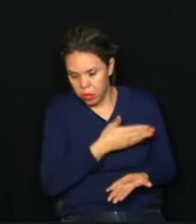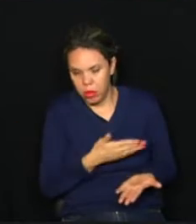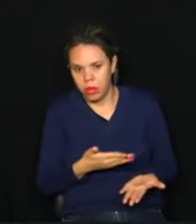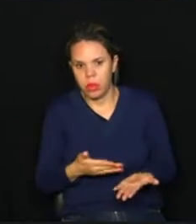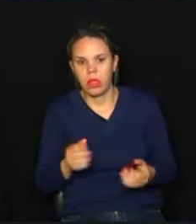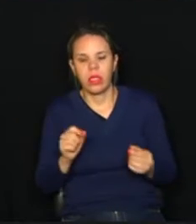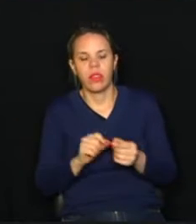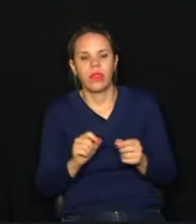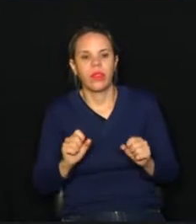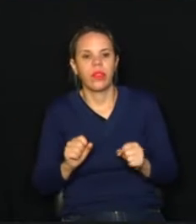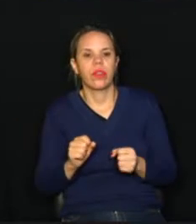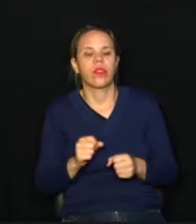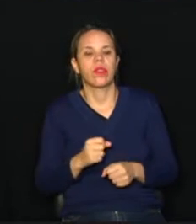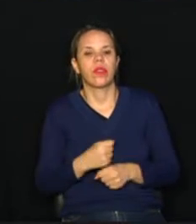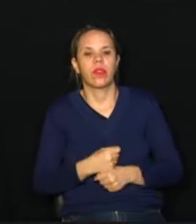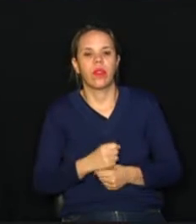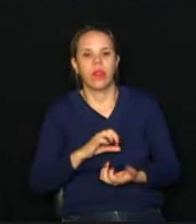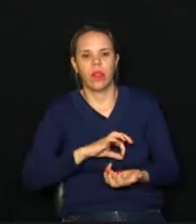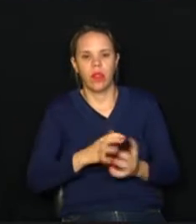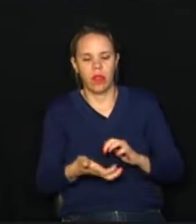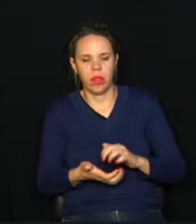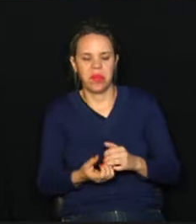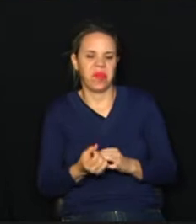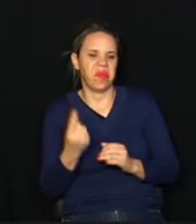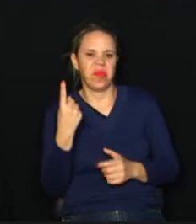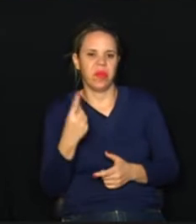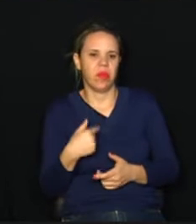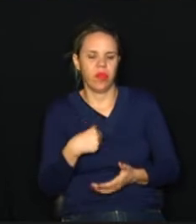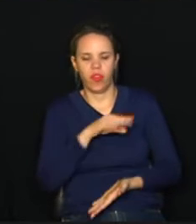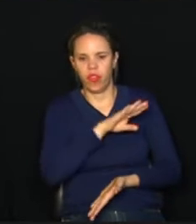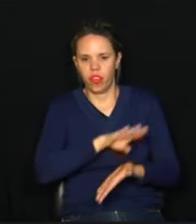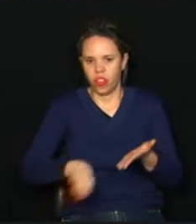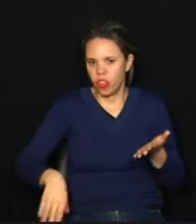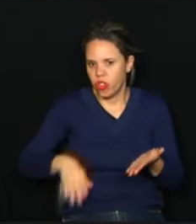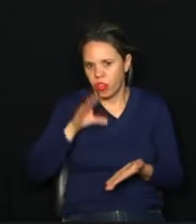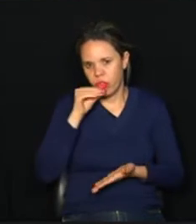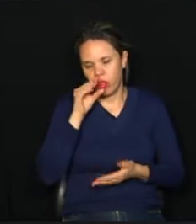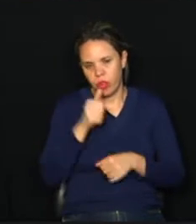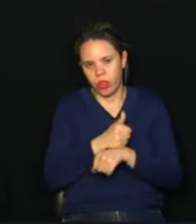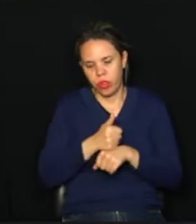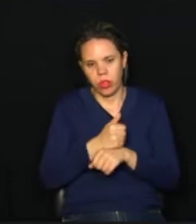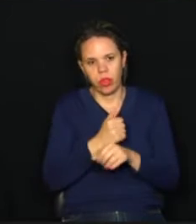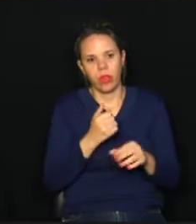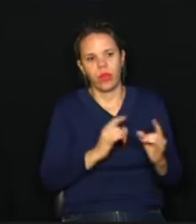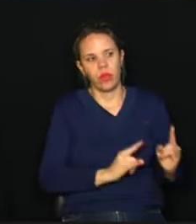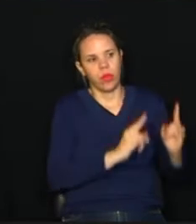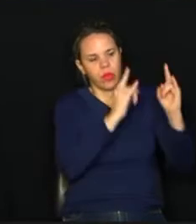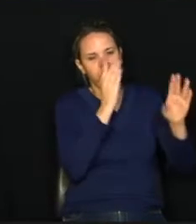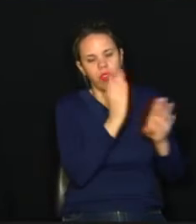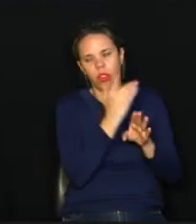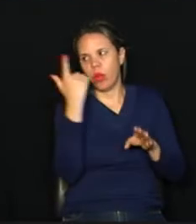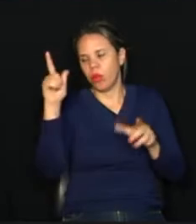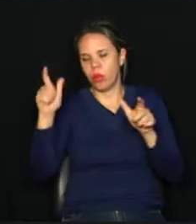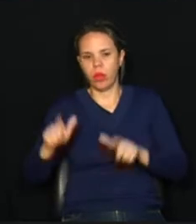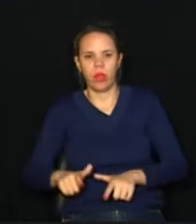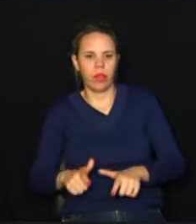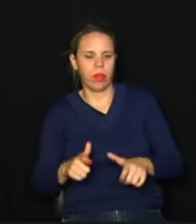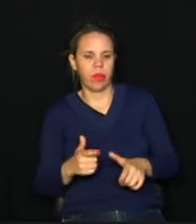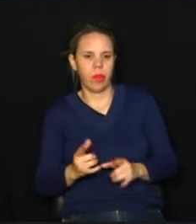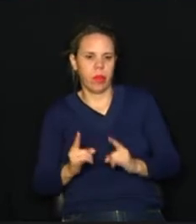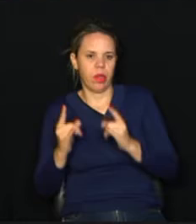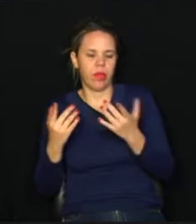fazendo reformas esdrúxulas, tirando funcionário de um prédio para jogar no outro, para justificar o outro